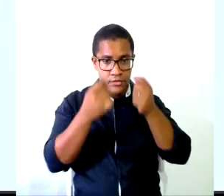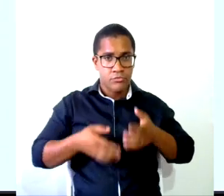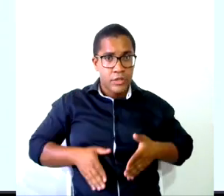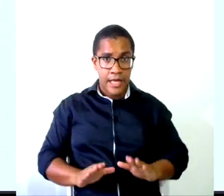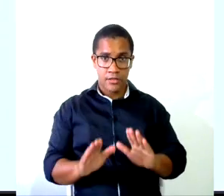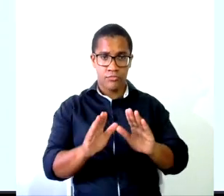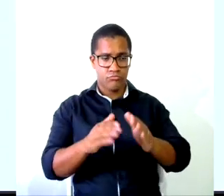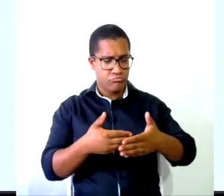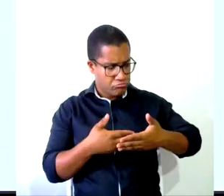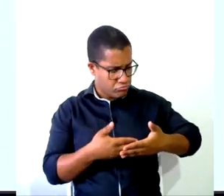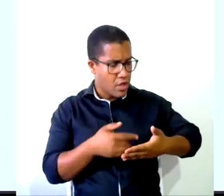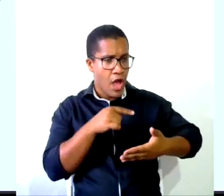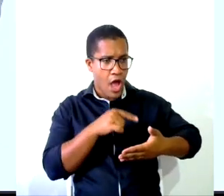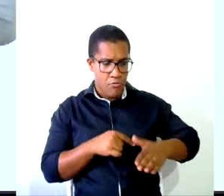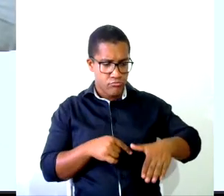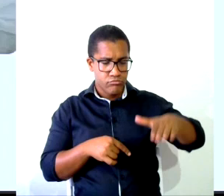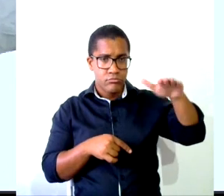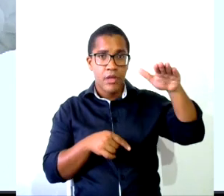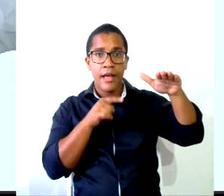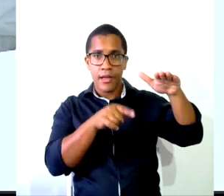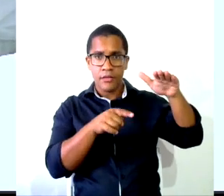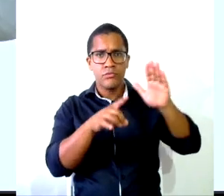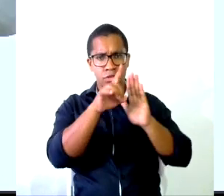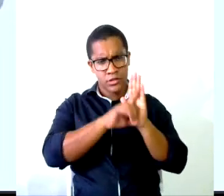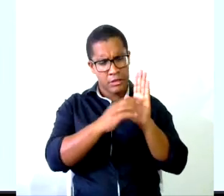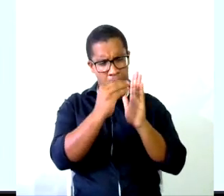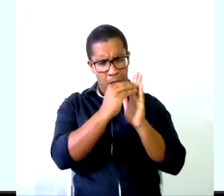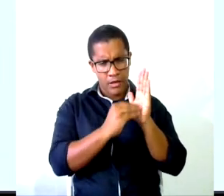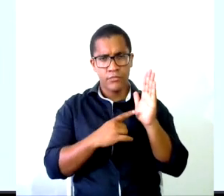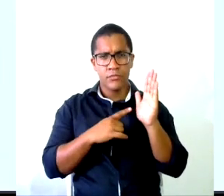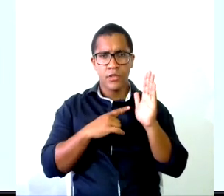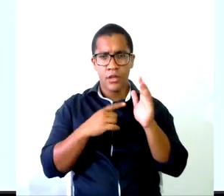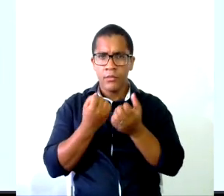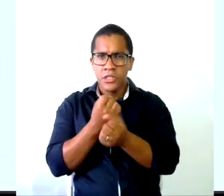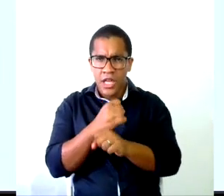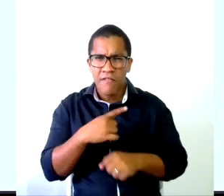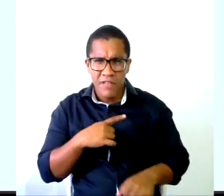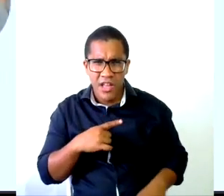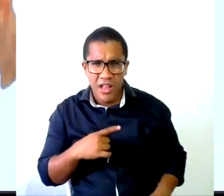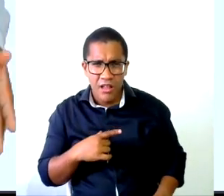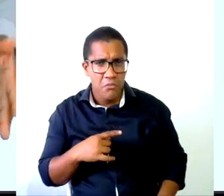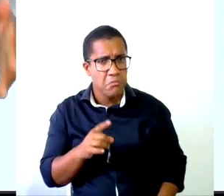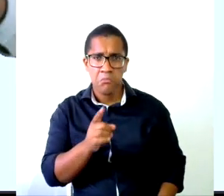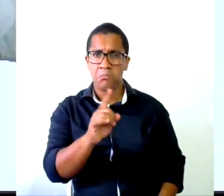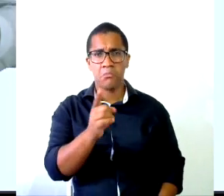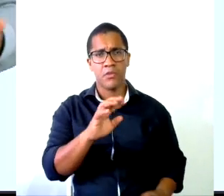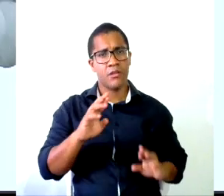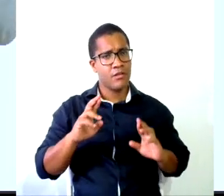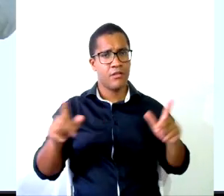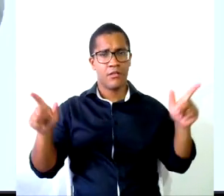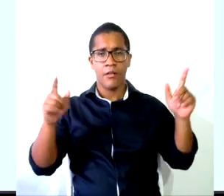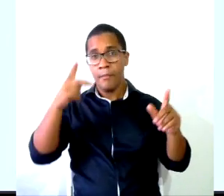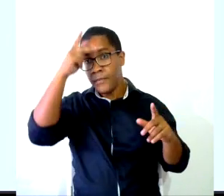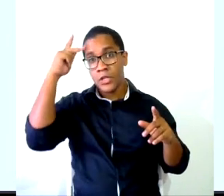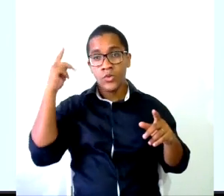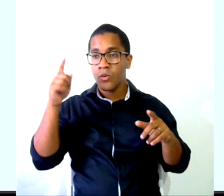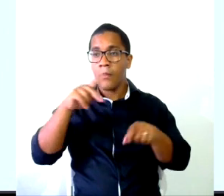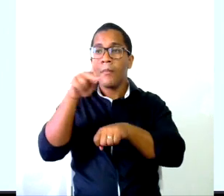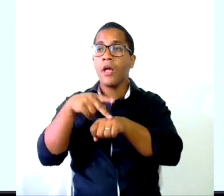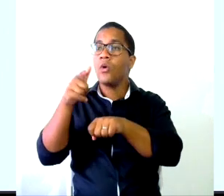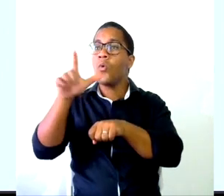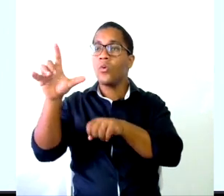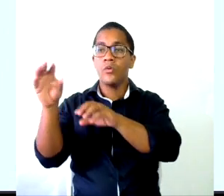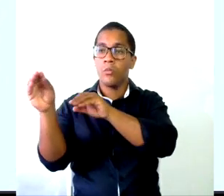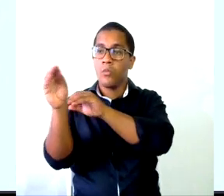os direitos. Escravo não tinha direito. Metecos não tinha direito. Quem eram os metecos? Ah, os